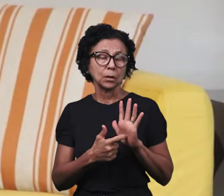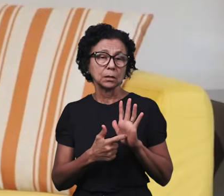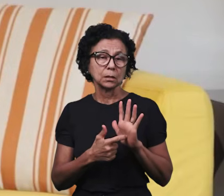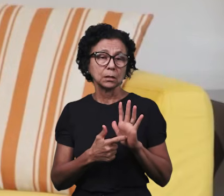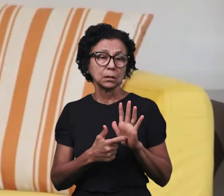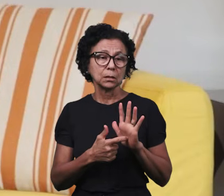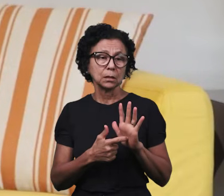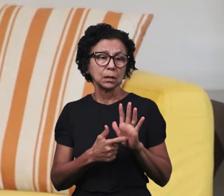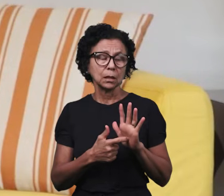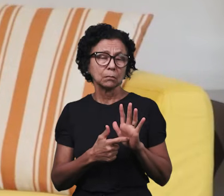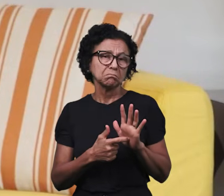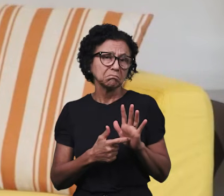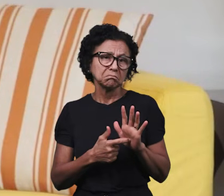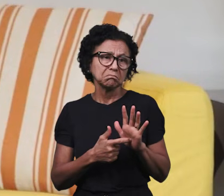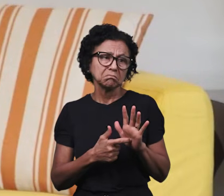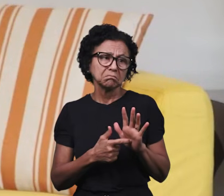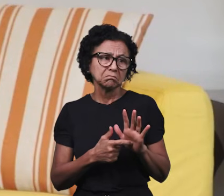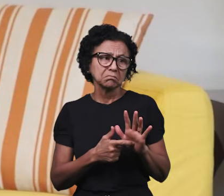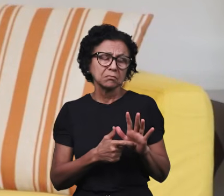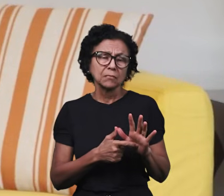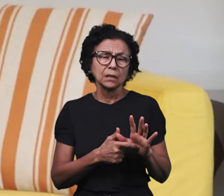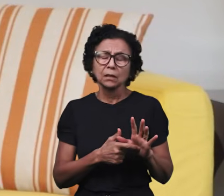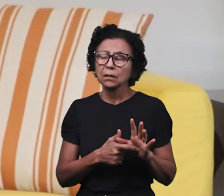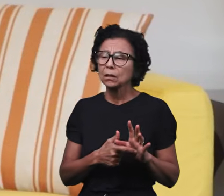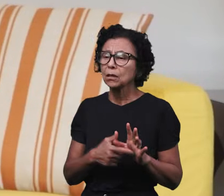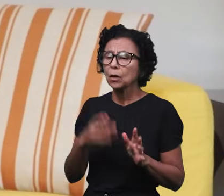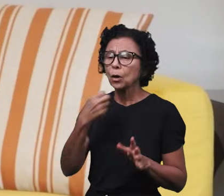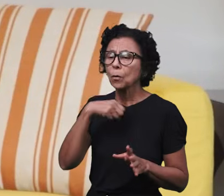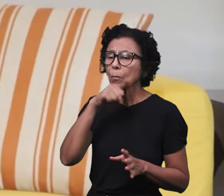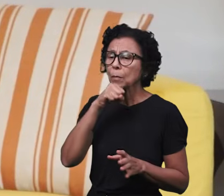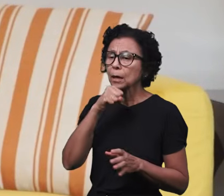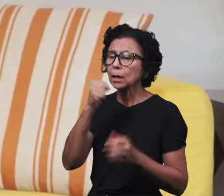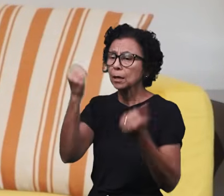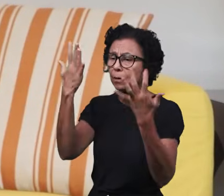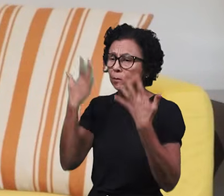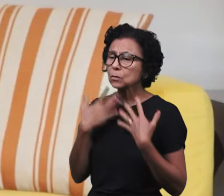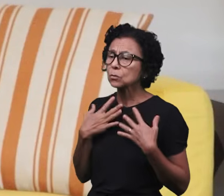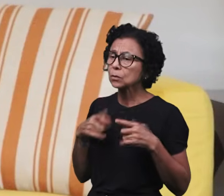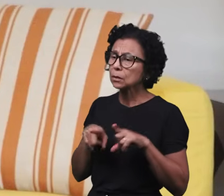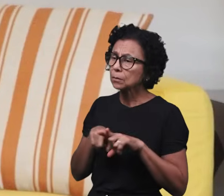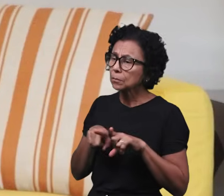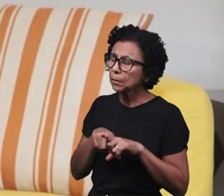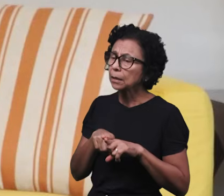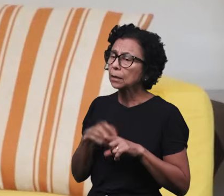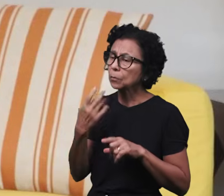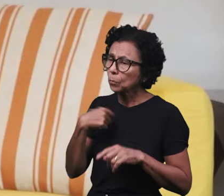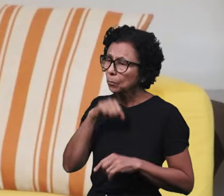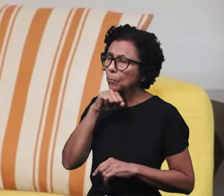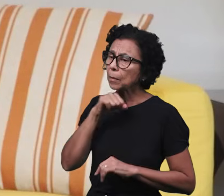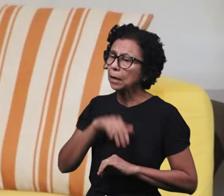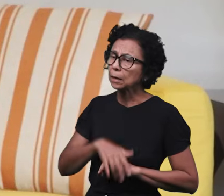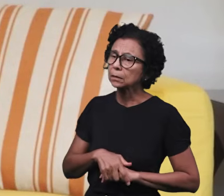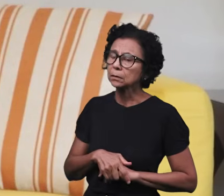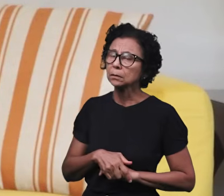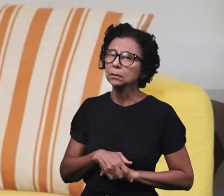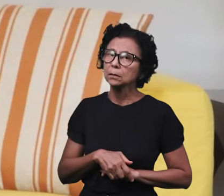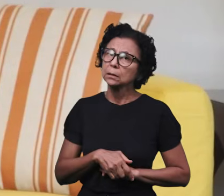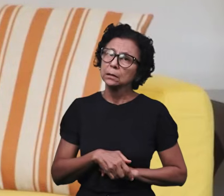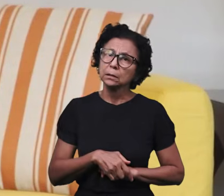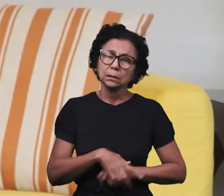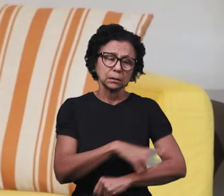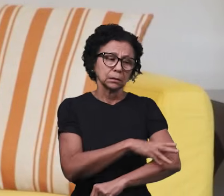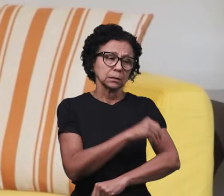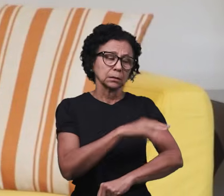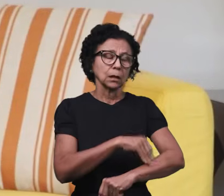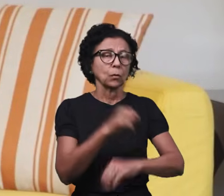27, 38, e disse Esaú, seu pai, tens uma só bênção, meu pai? Abençoe-me também a mim, meu pai. E